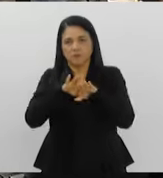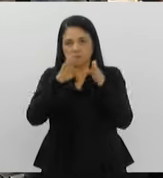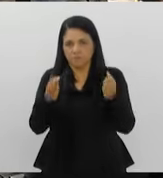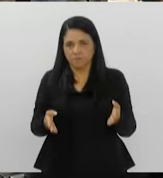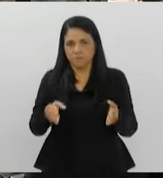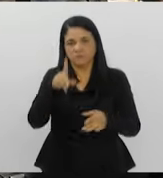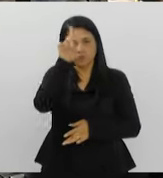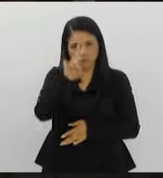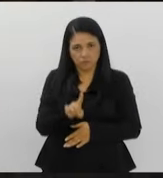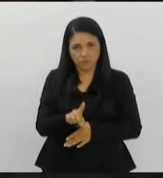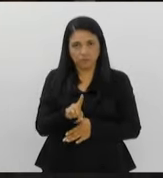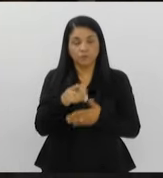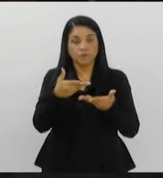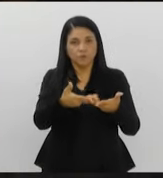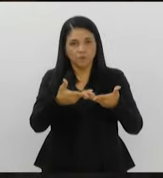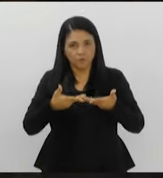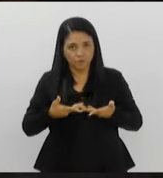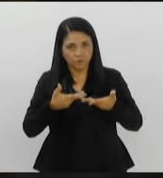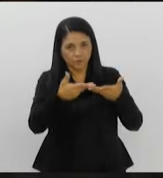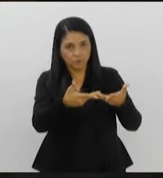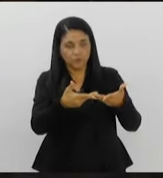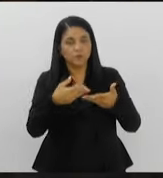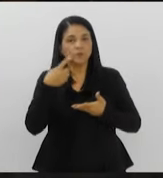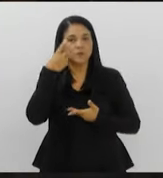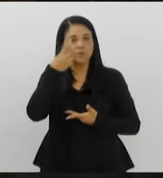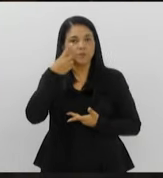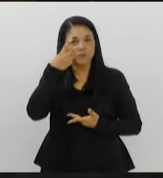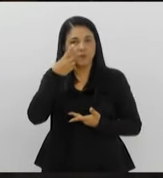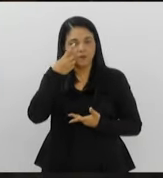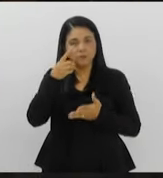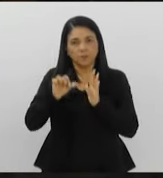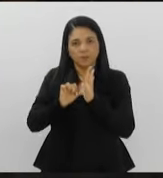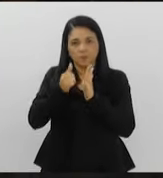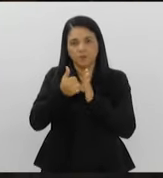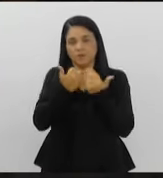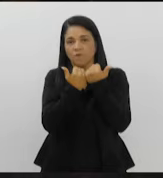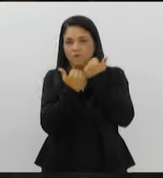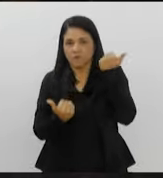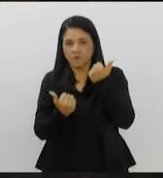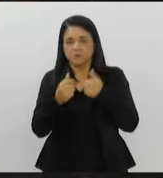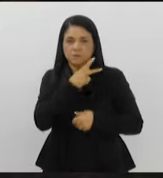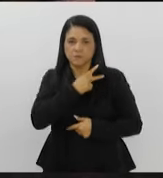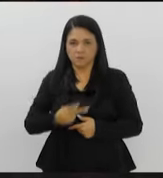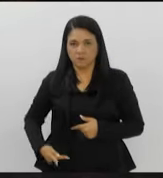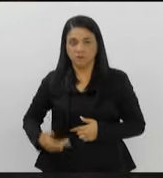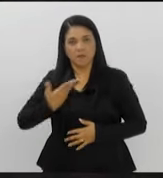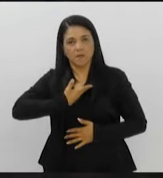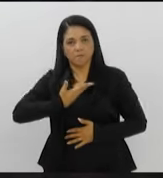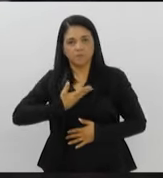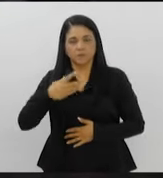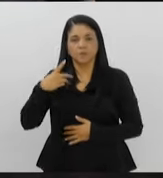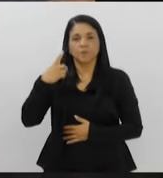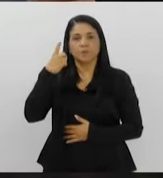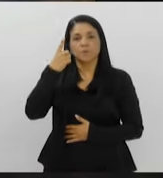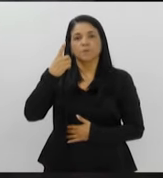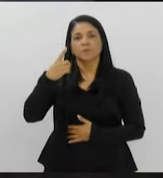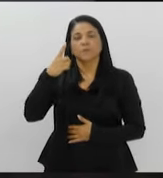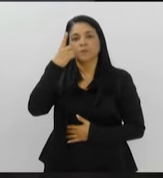diretora. Convido o senhor deputado, meu primeiro vice-presidente, querido amigo Pedro Brazão,